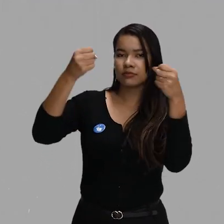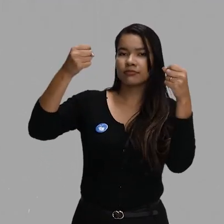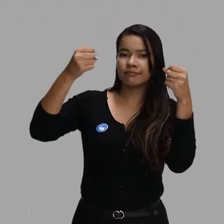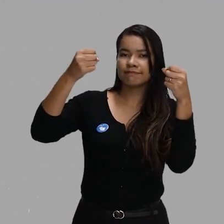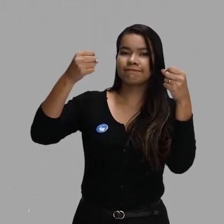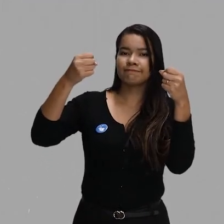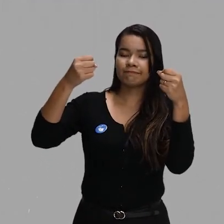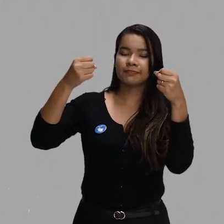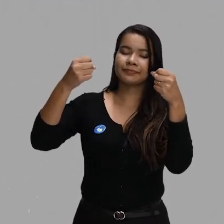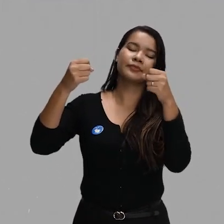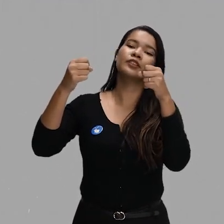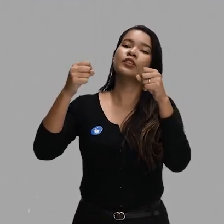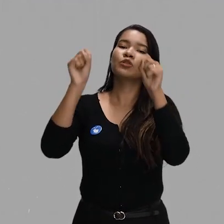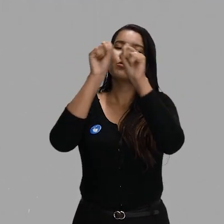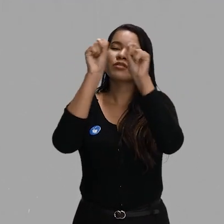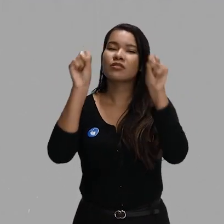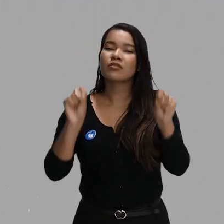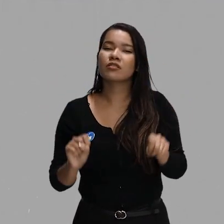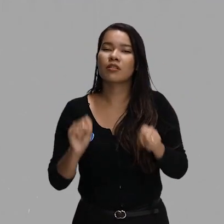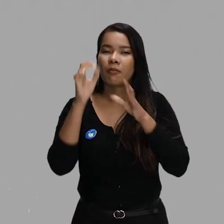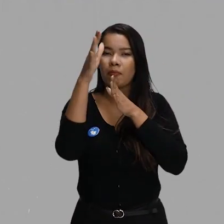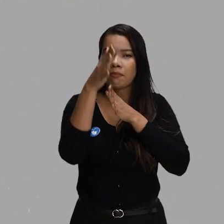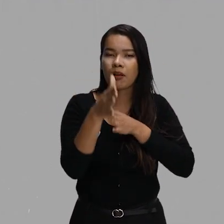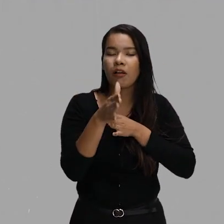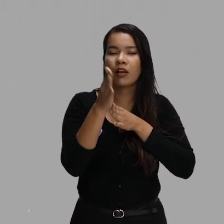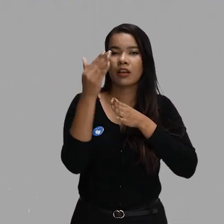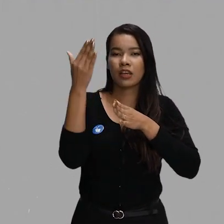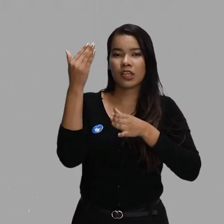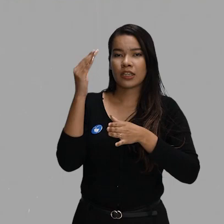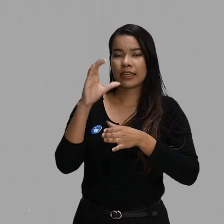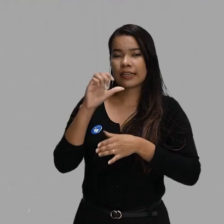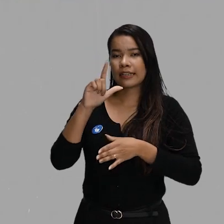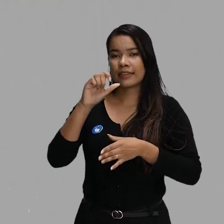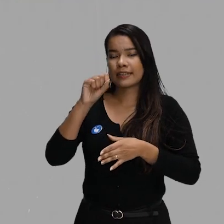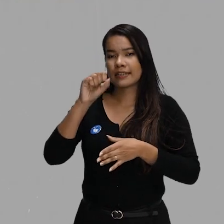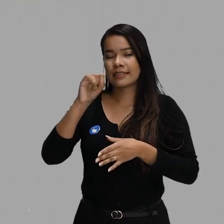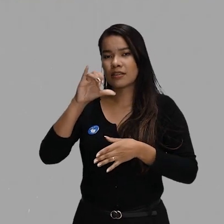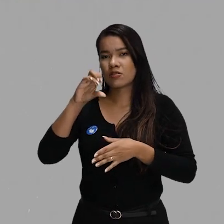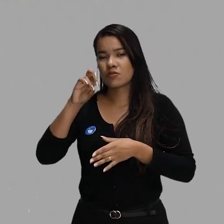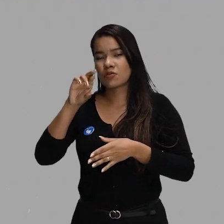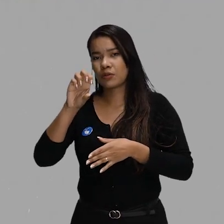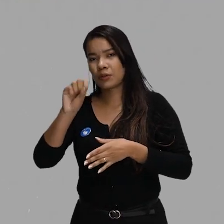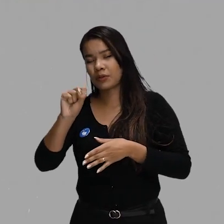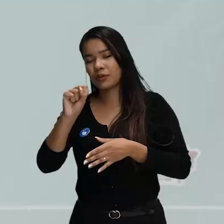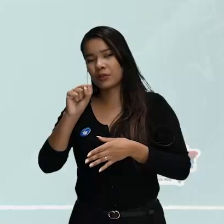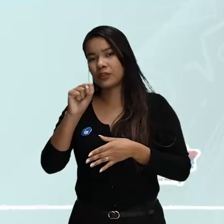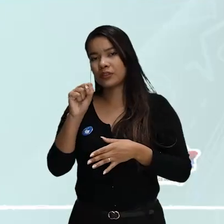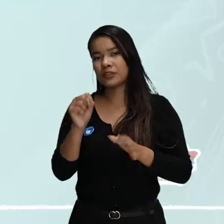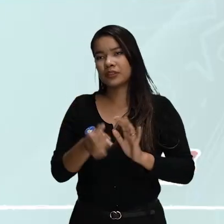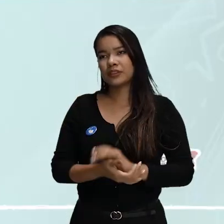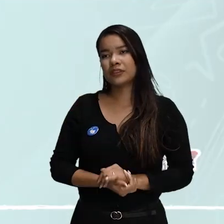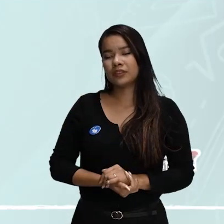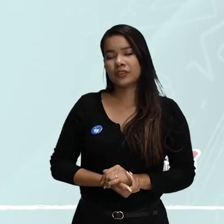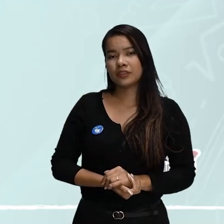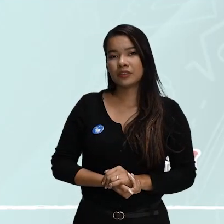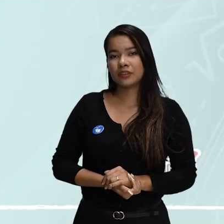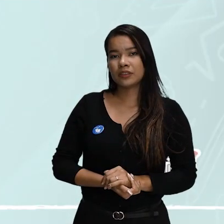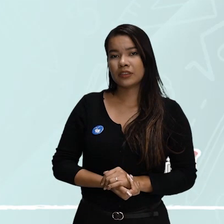uma quebra nos padrões clássicos, tá? Reportados a essa era